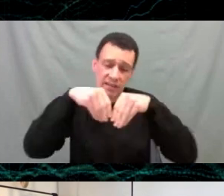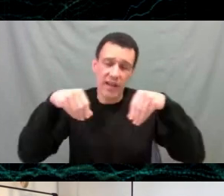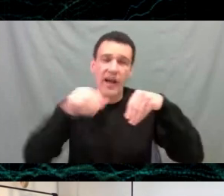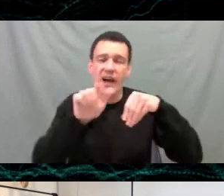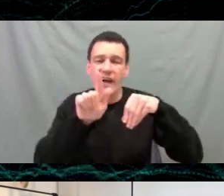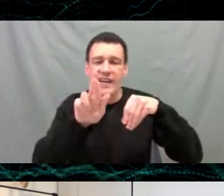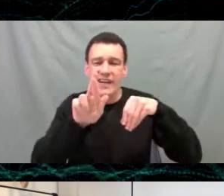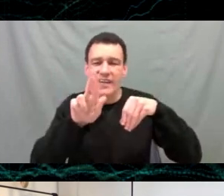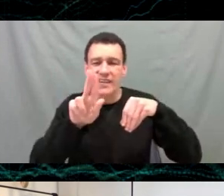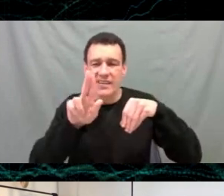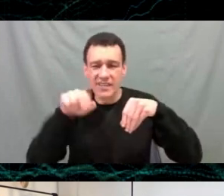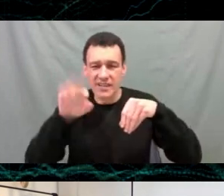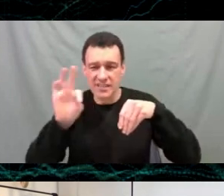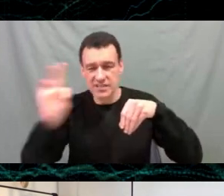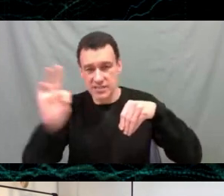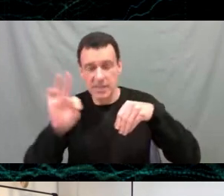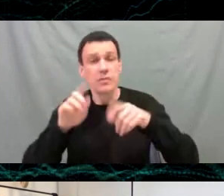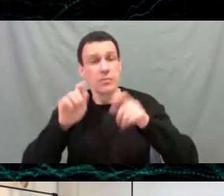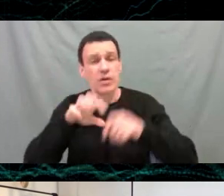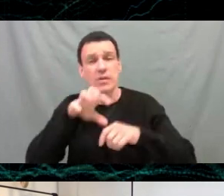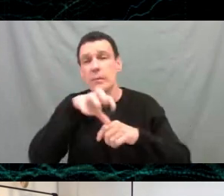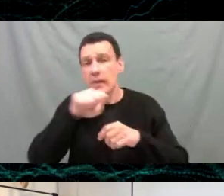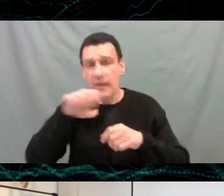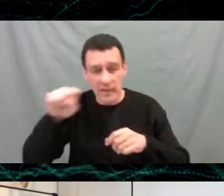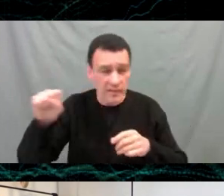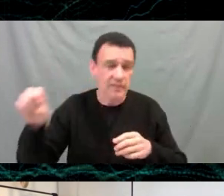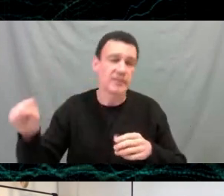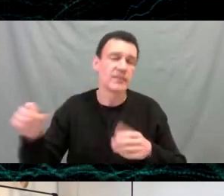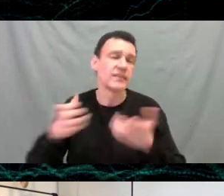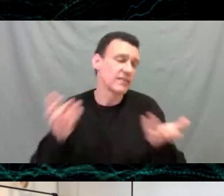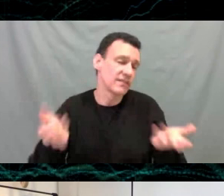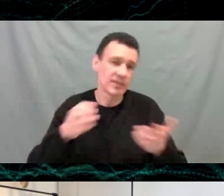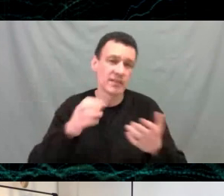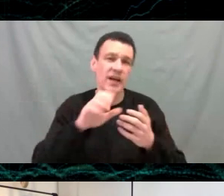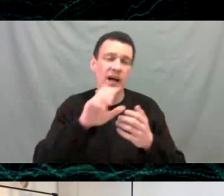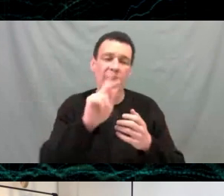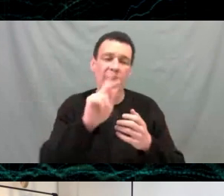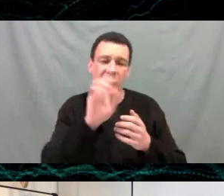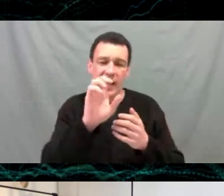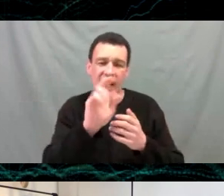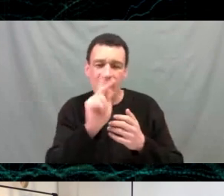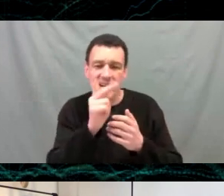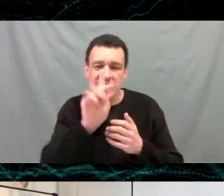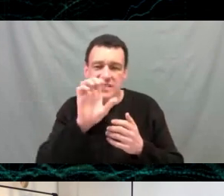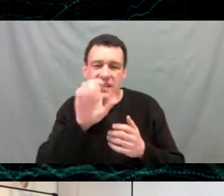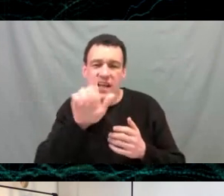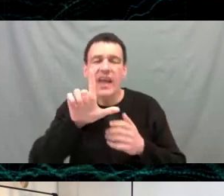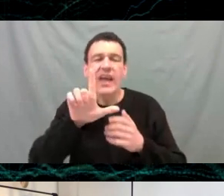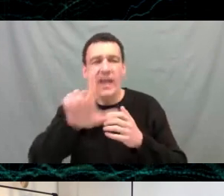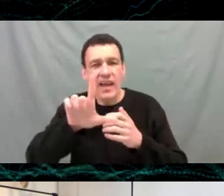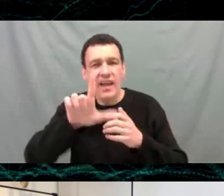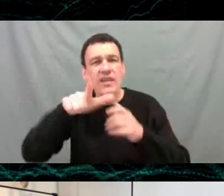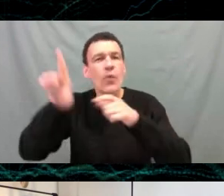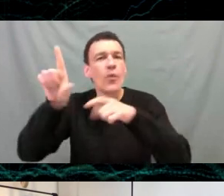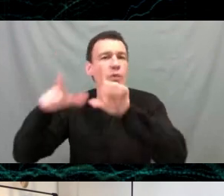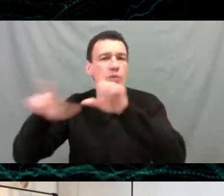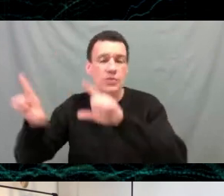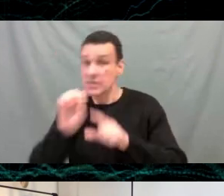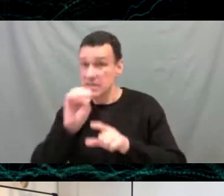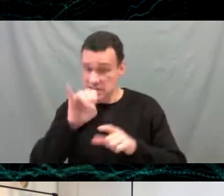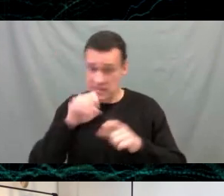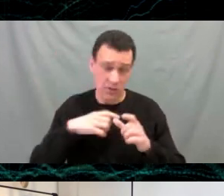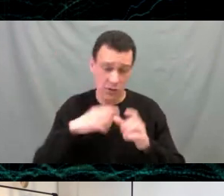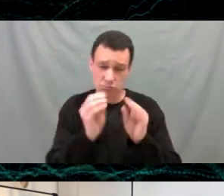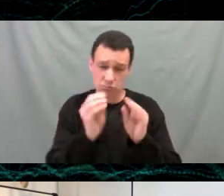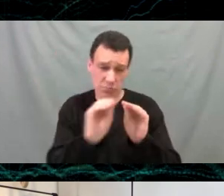pegar TerraGrant HCLs de outros lugares. Então, por padrão, se você não passar nenhum argumento para essa função,